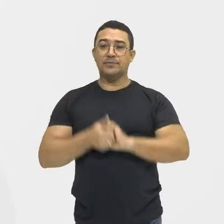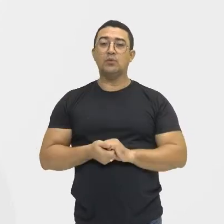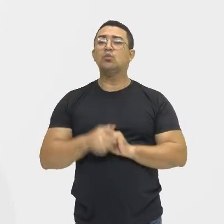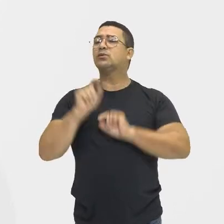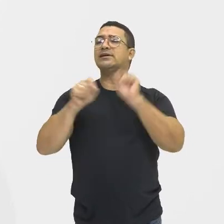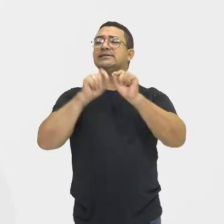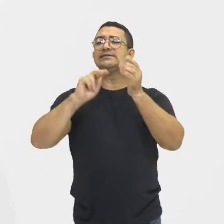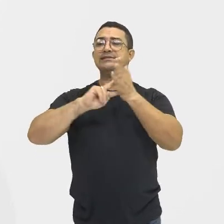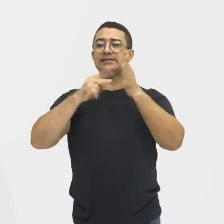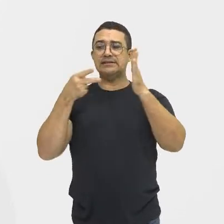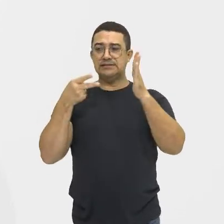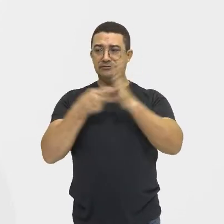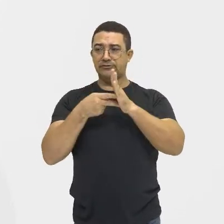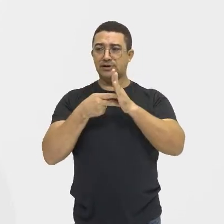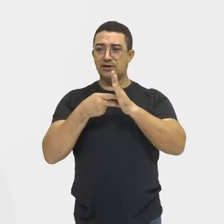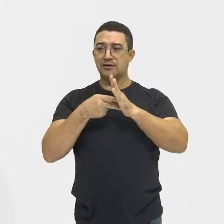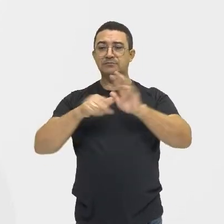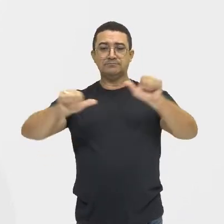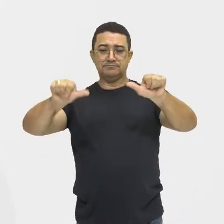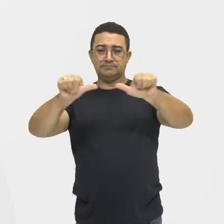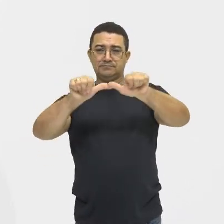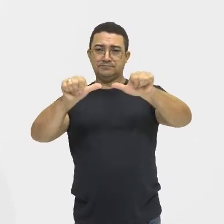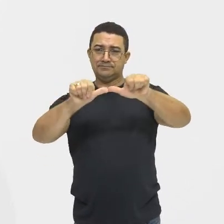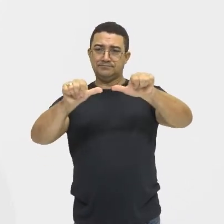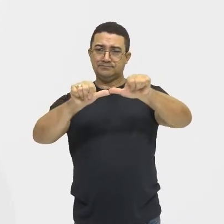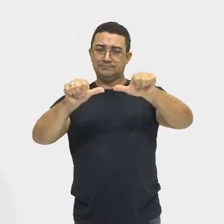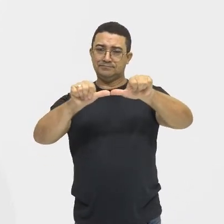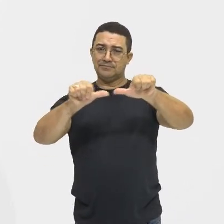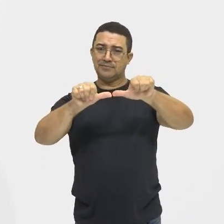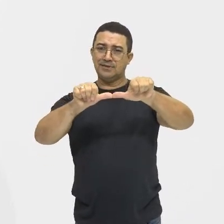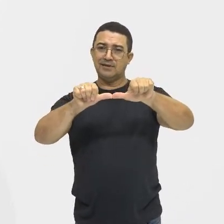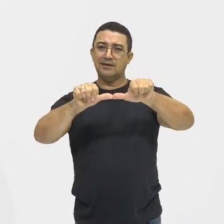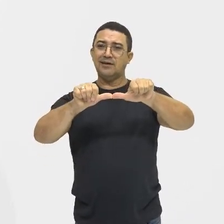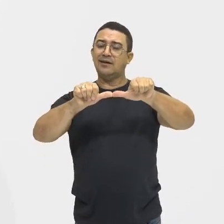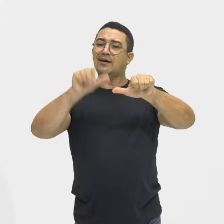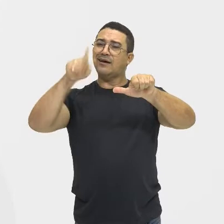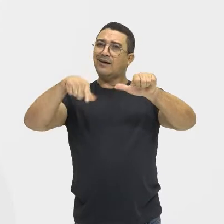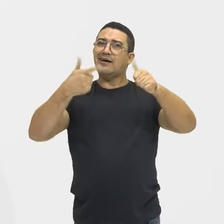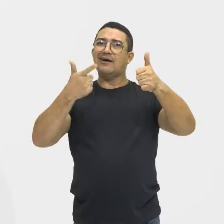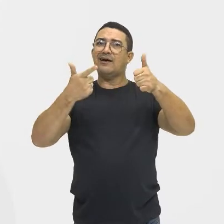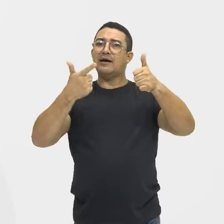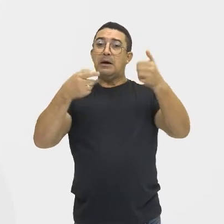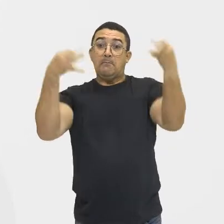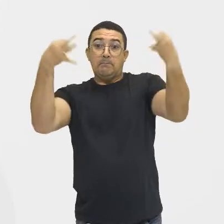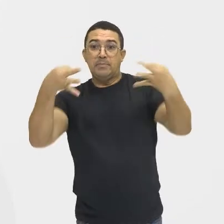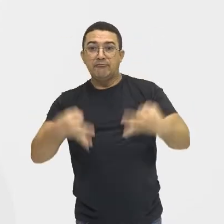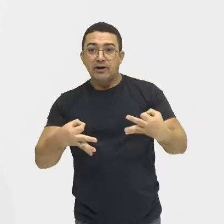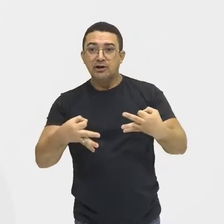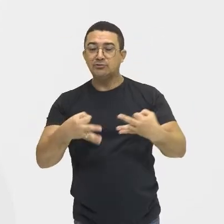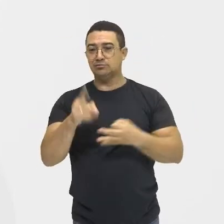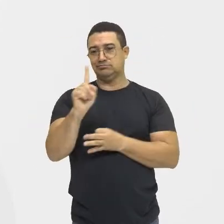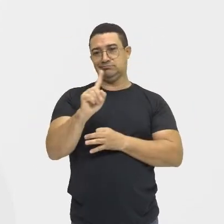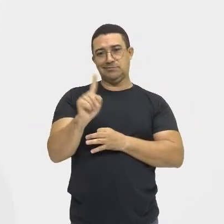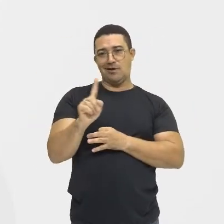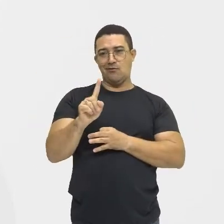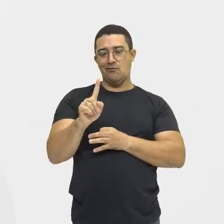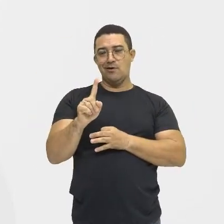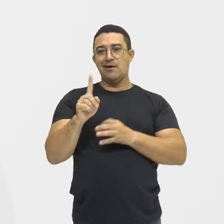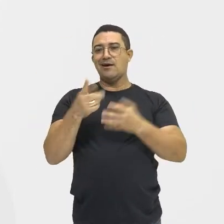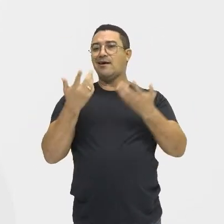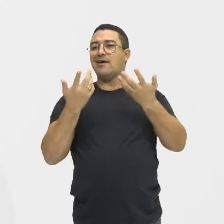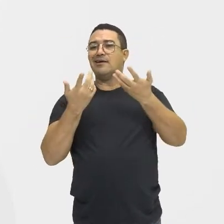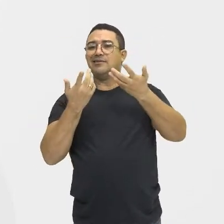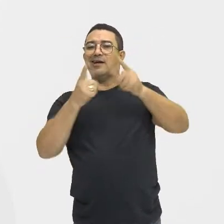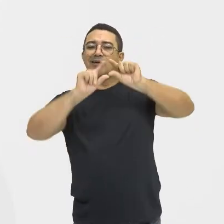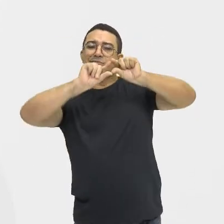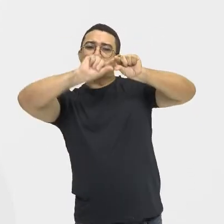é assimétrico? Não é algo que está retorcido, como eu mostrei para vocês lá da